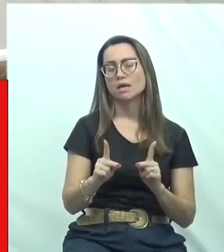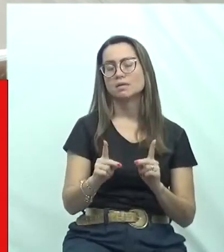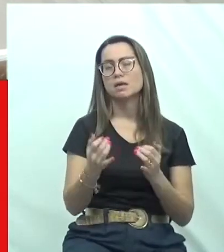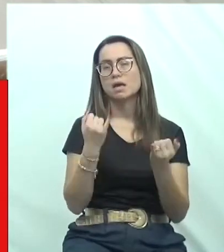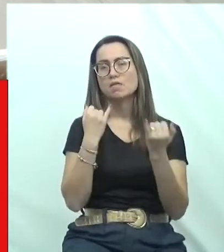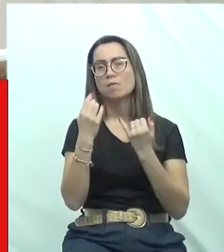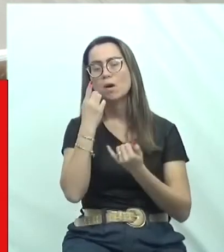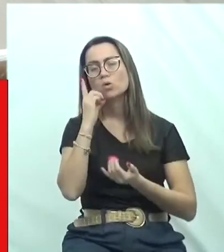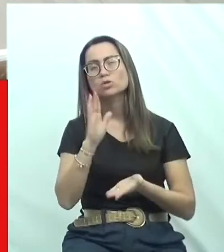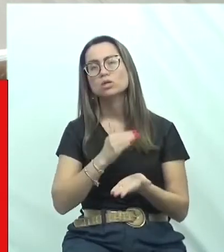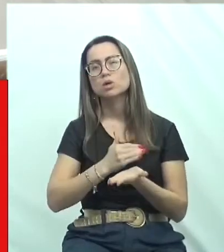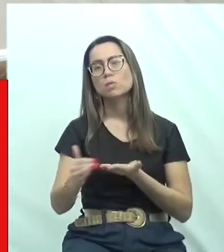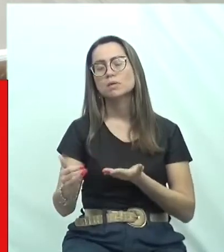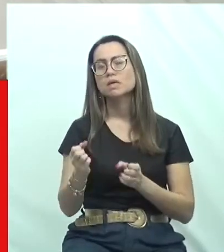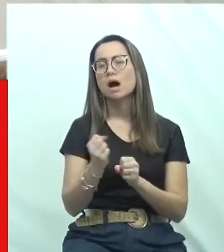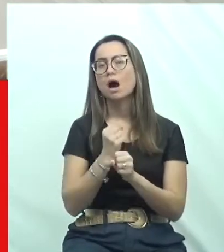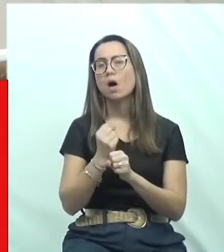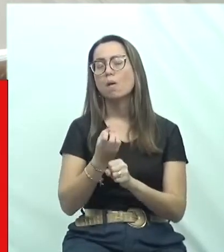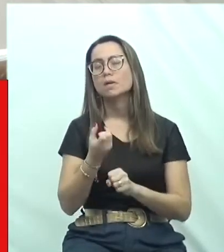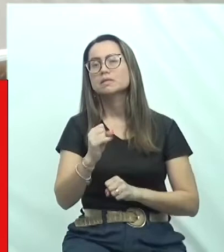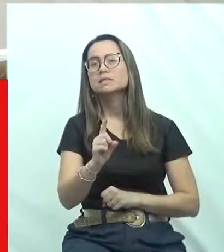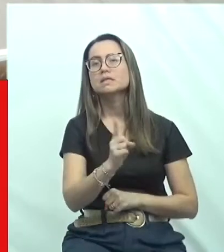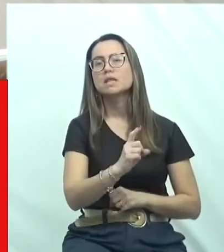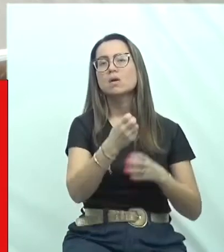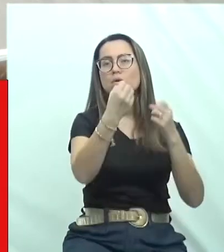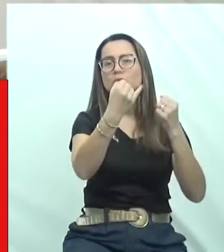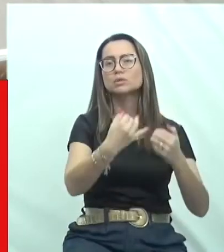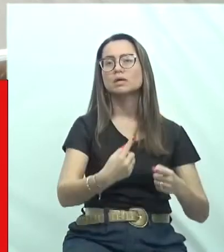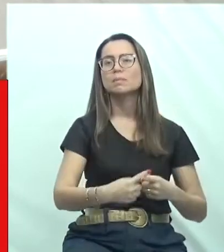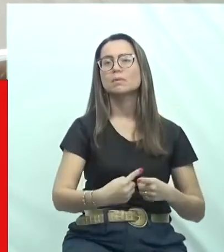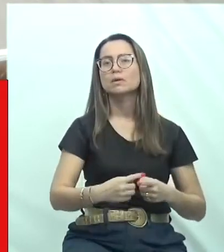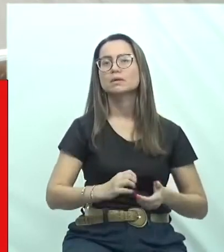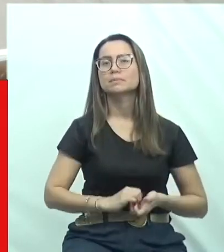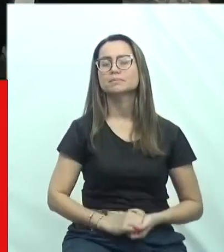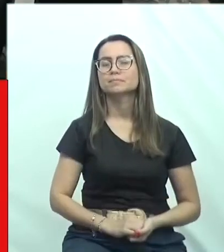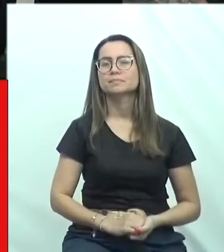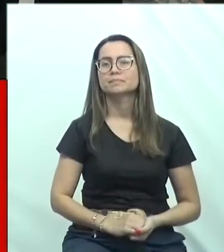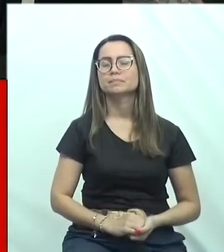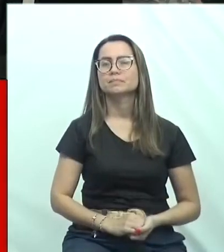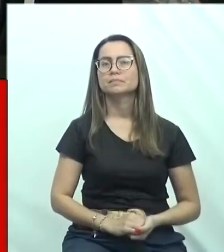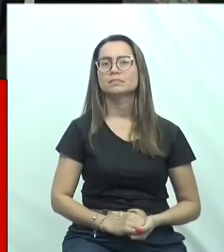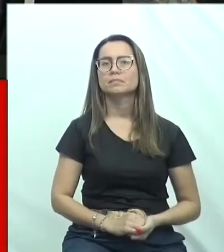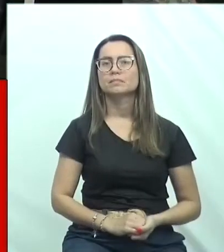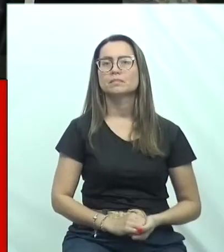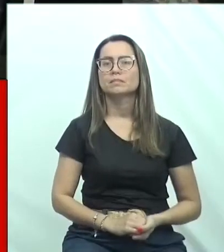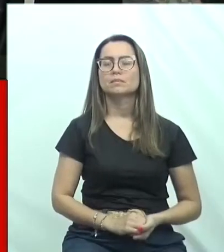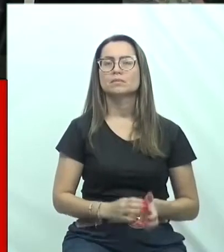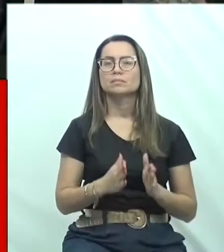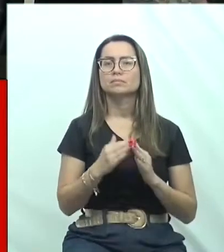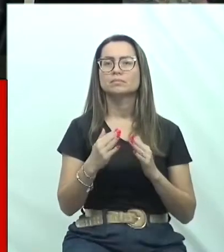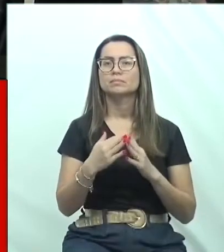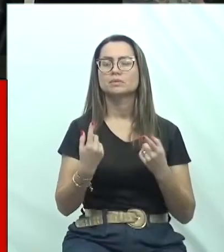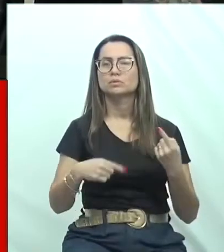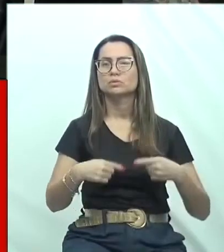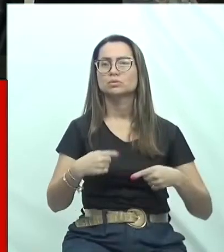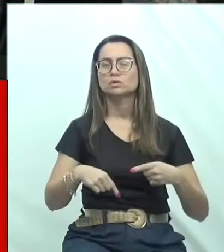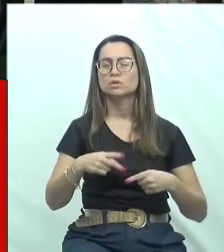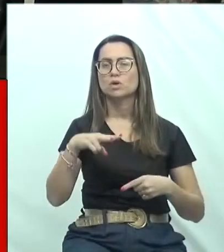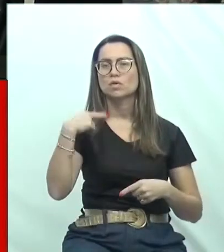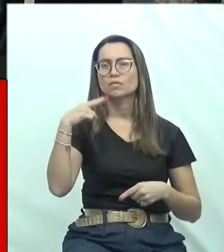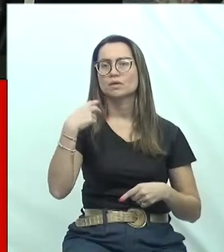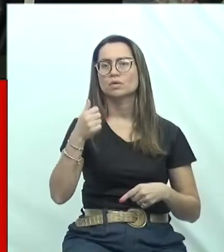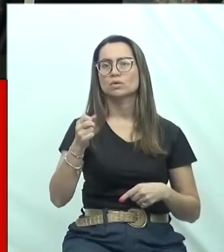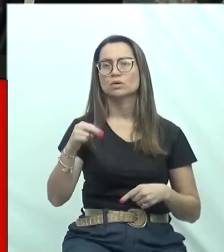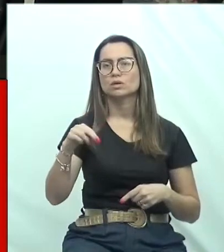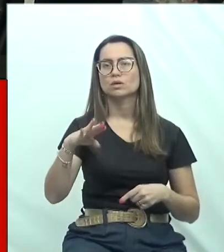a data. Em caso negativo, justificar. Requerimento está em discussão. Com a palavra, vereador autor